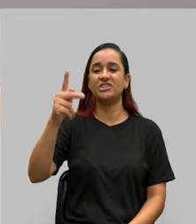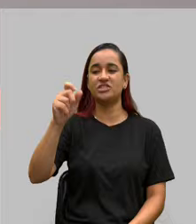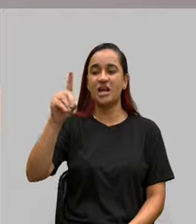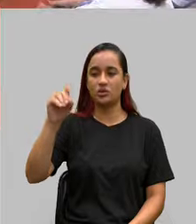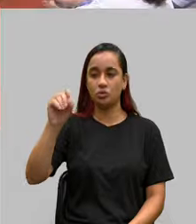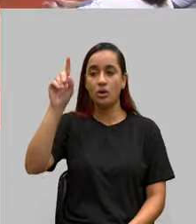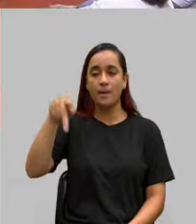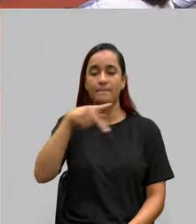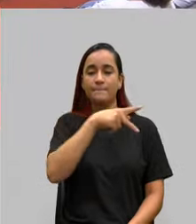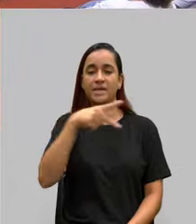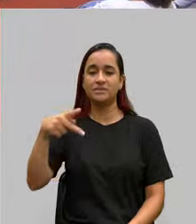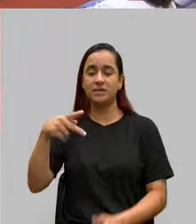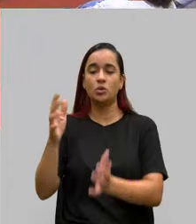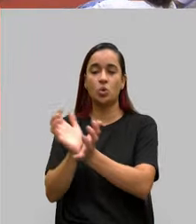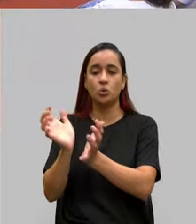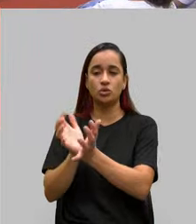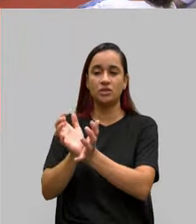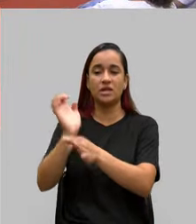Saúde